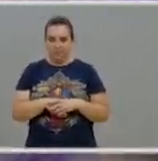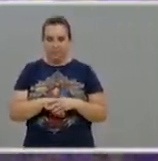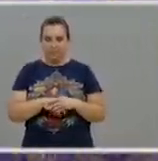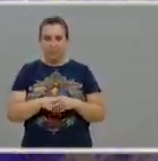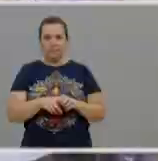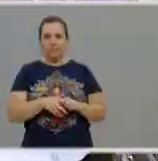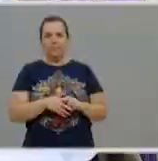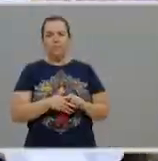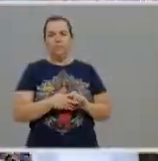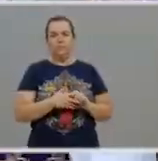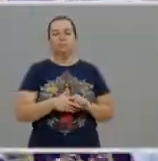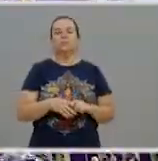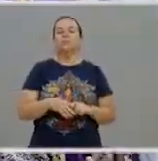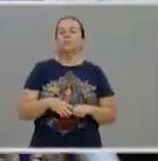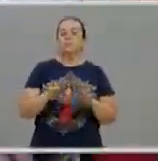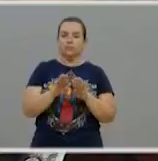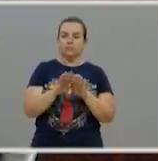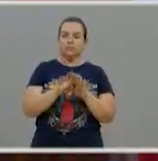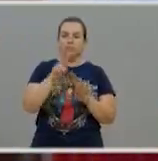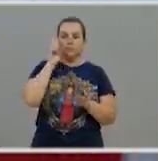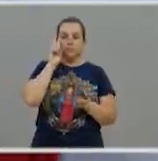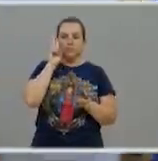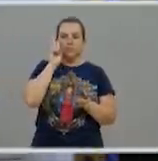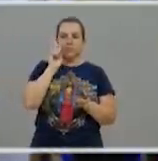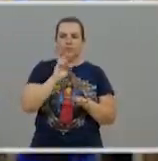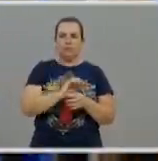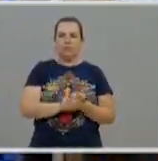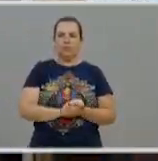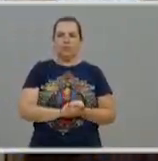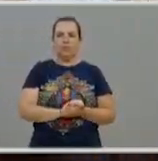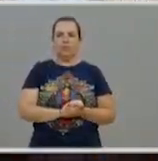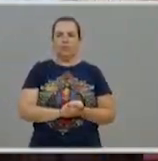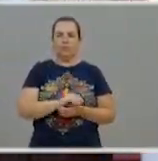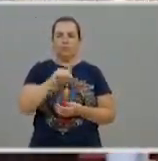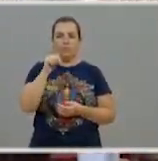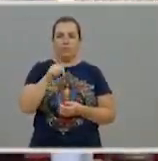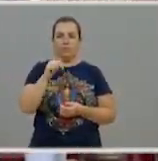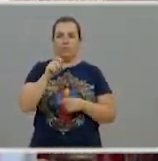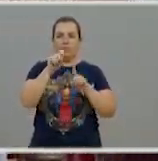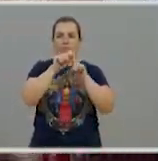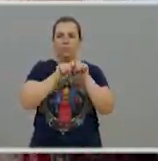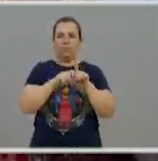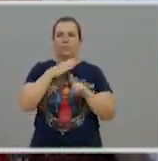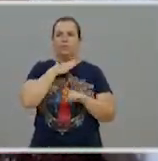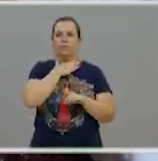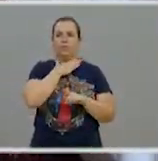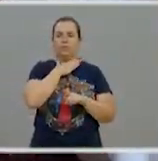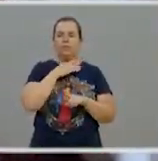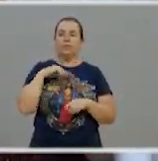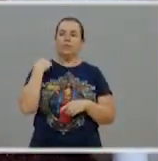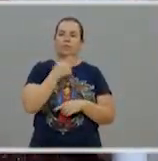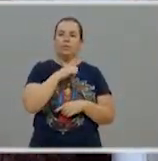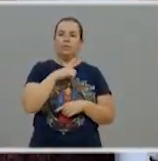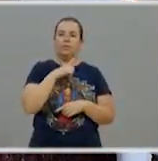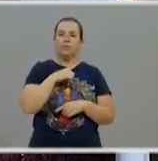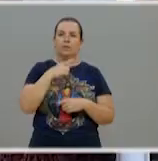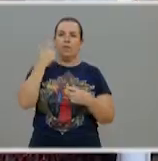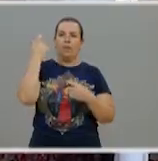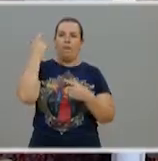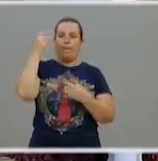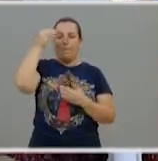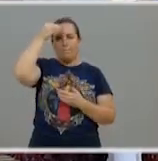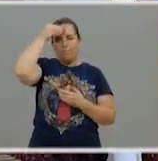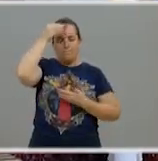Satanás. Gostaria também de lembrar que nesse mês de março nós temos como madrinha